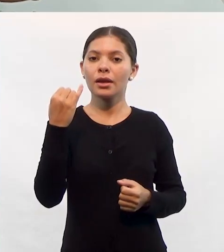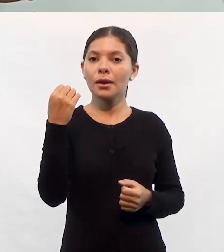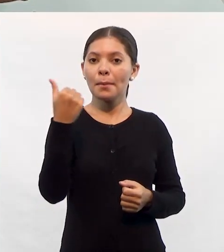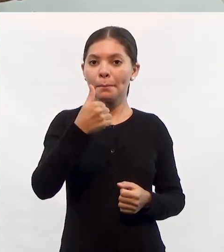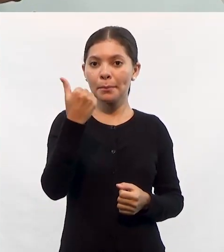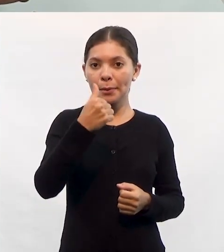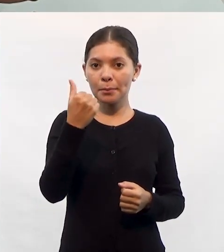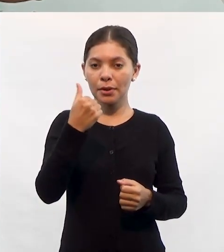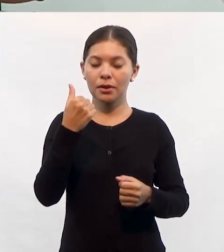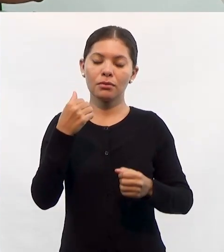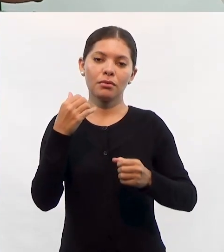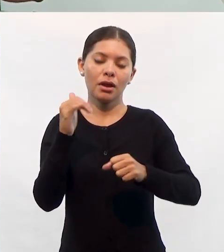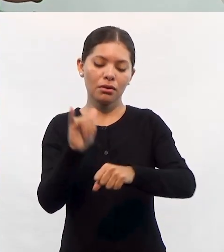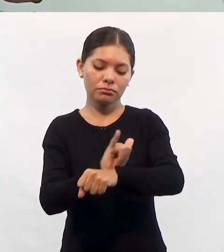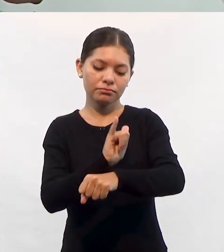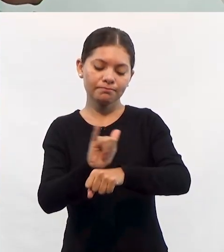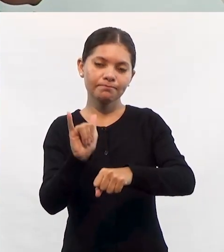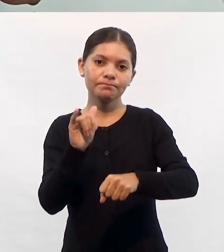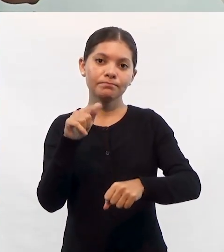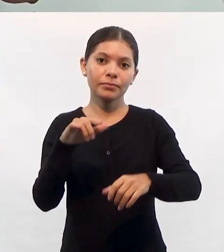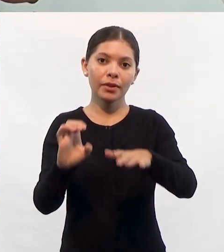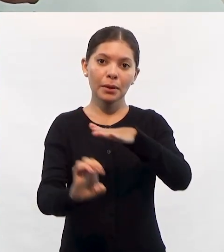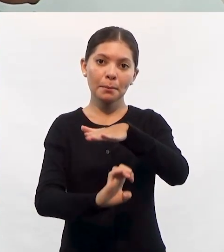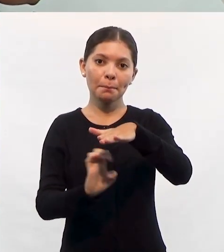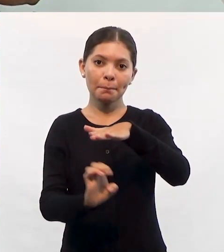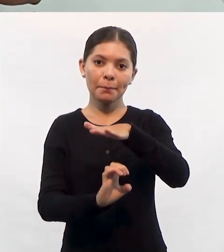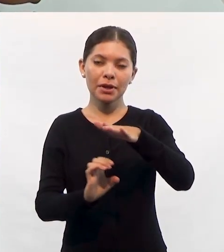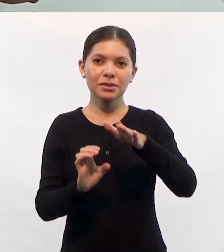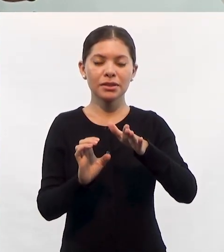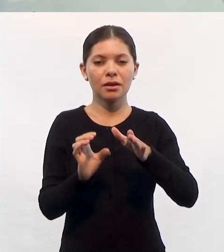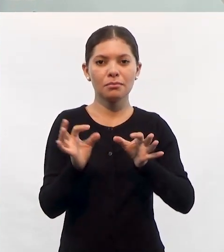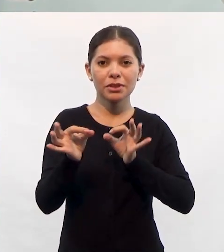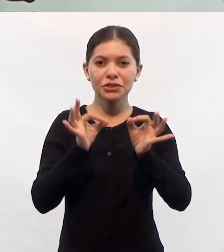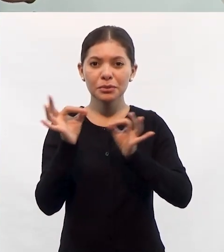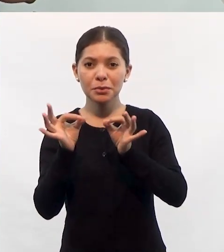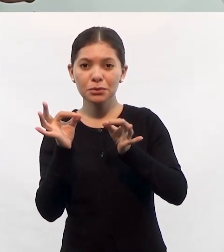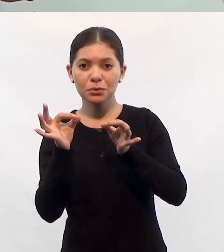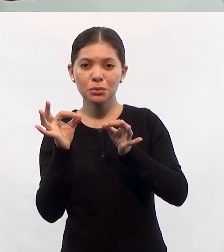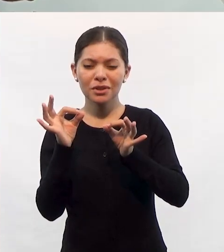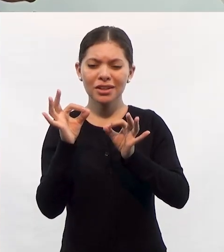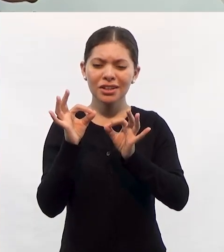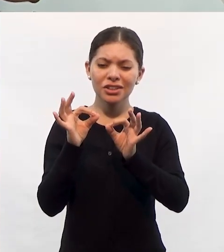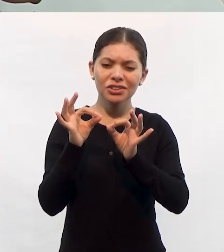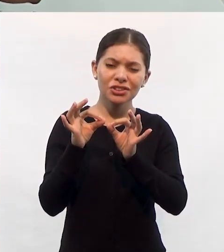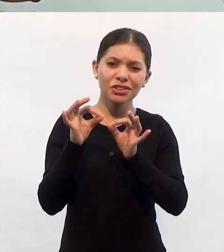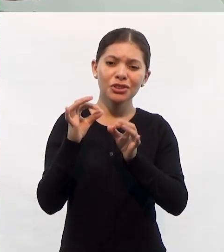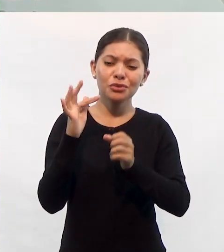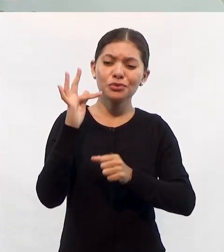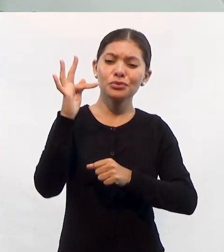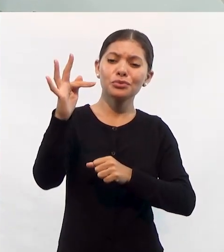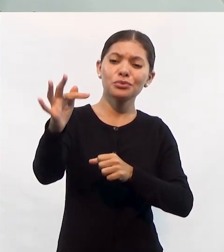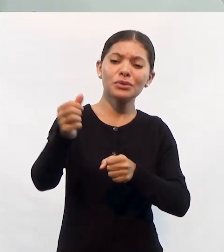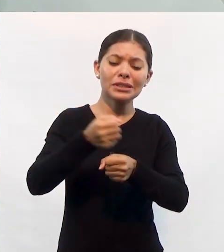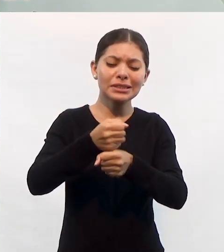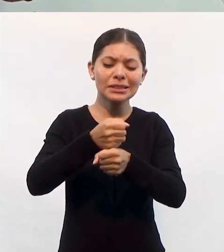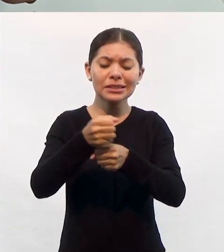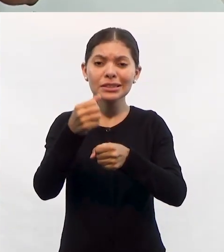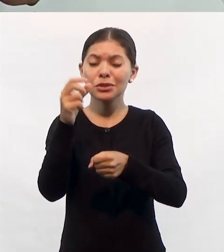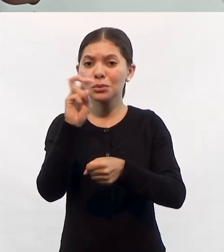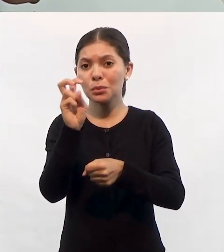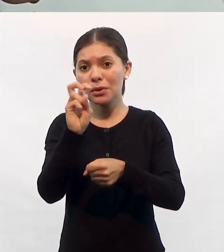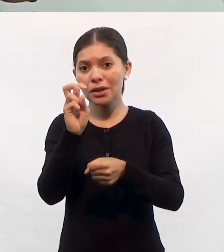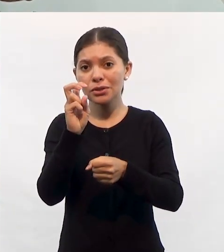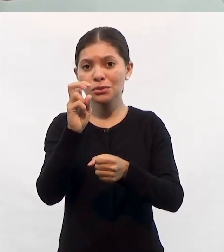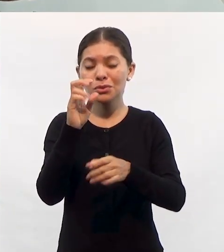estratégico aqui a empresa tem um planejamento de longo prazo e cinco anos dependendo do tipo da empresa